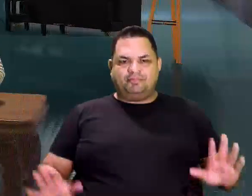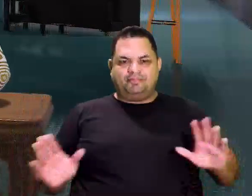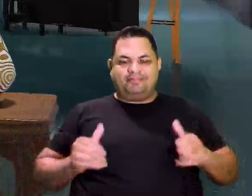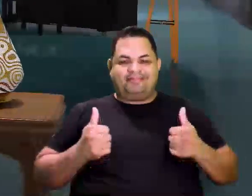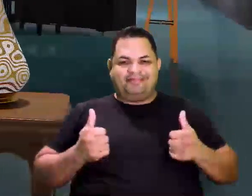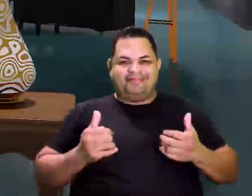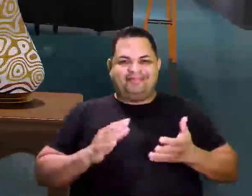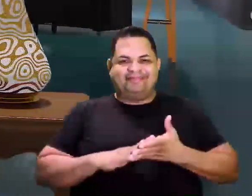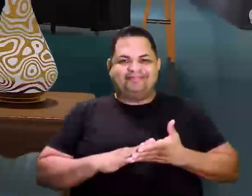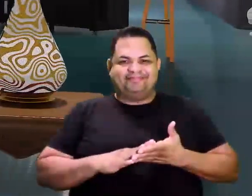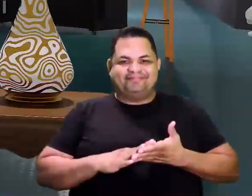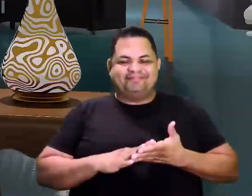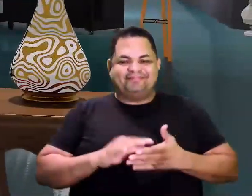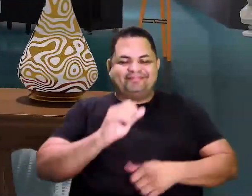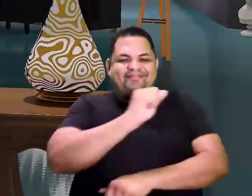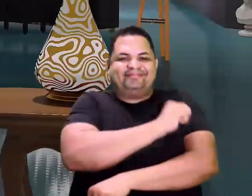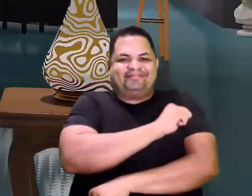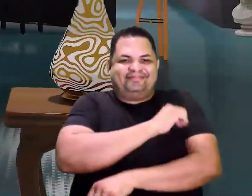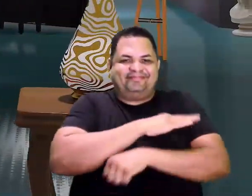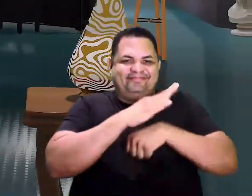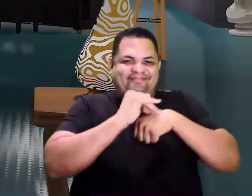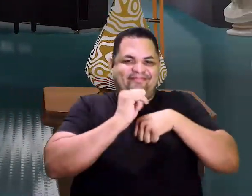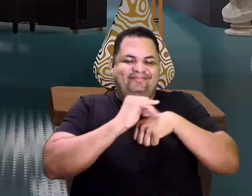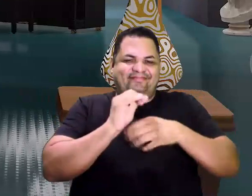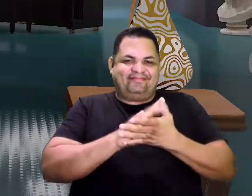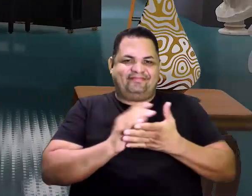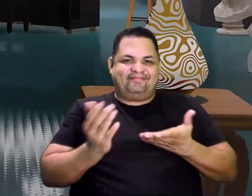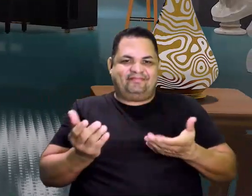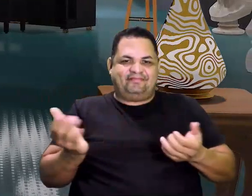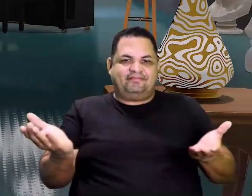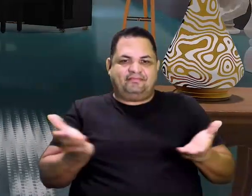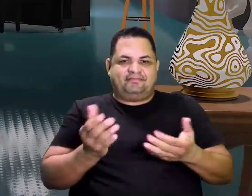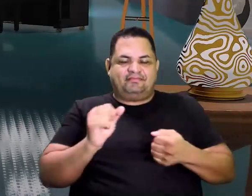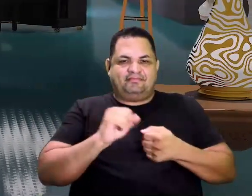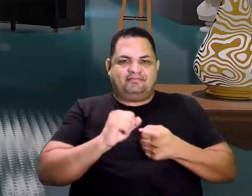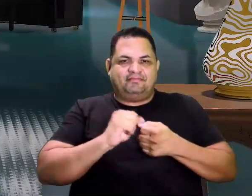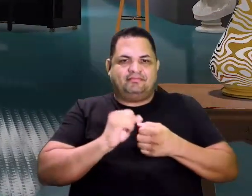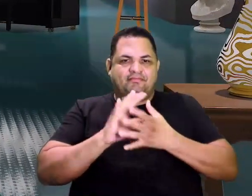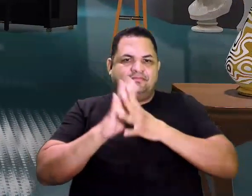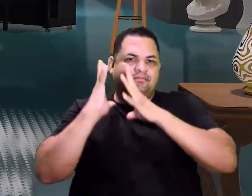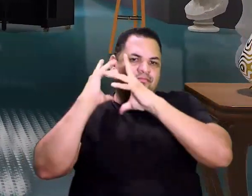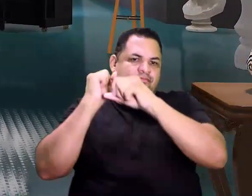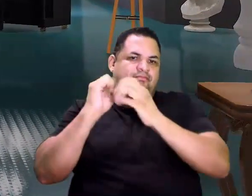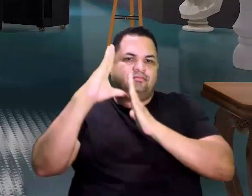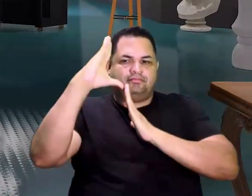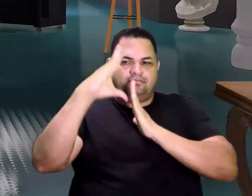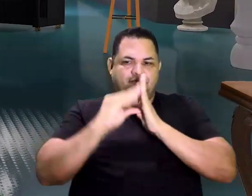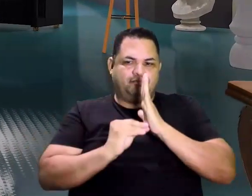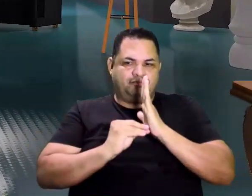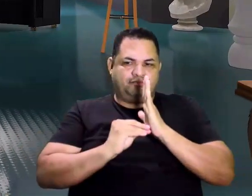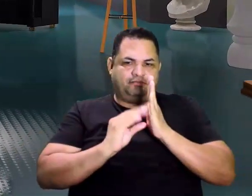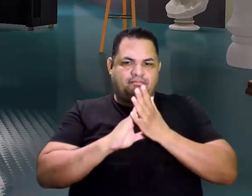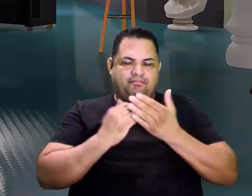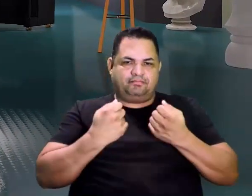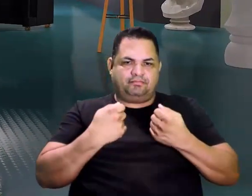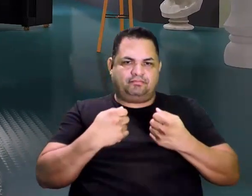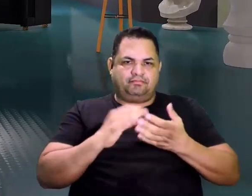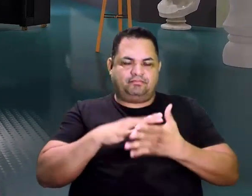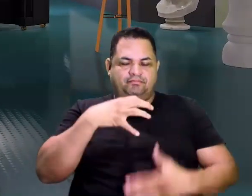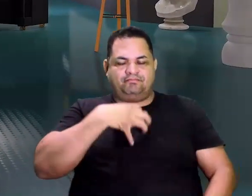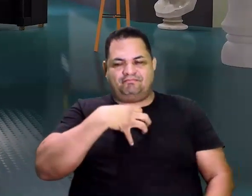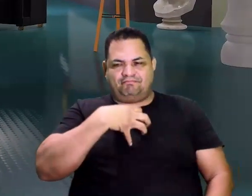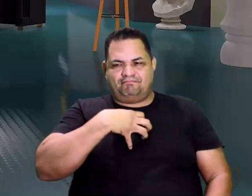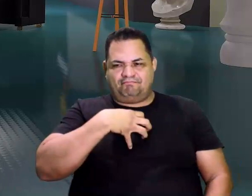Opa, opa, opa, caros alunos! Então agora nós vamos fazer a revisão de conteúdos para que você se